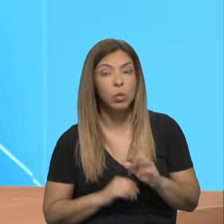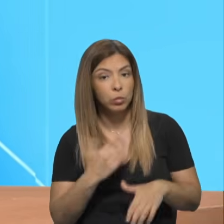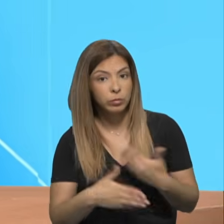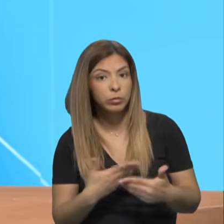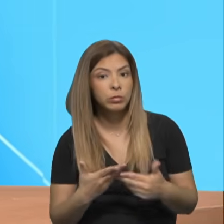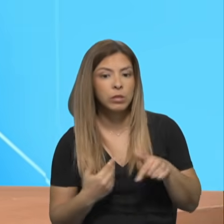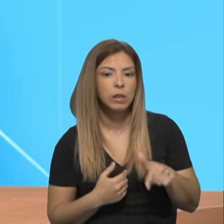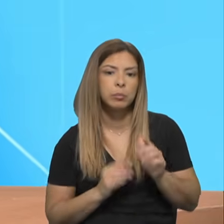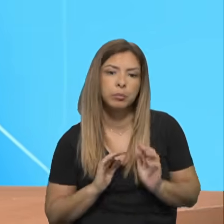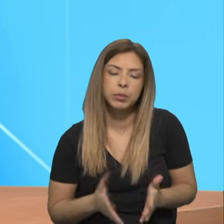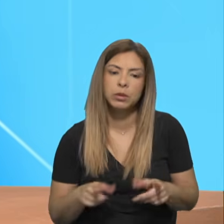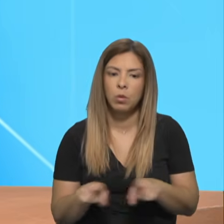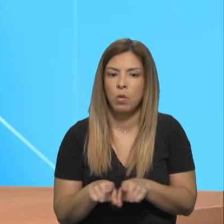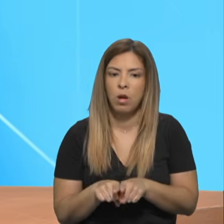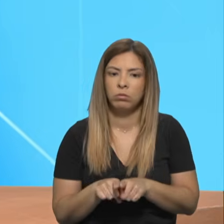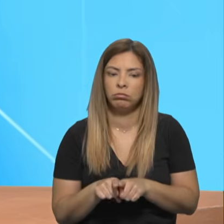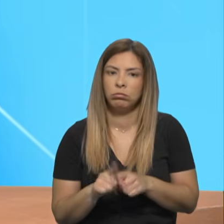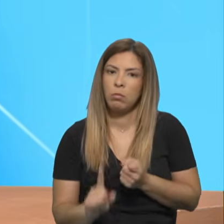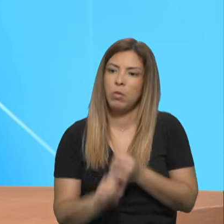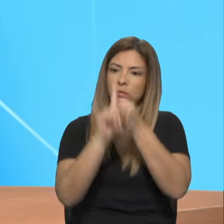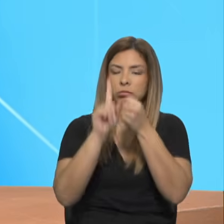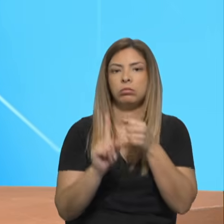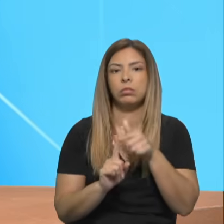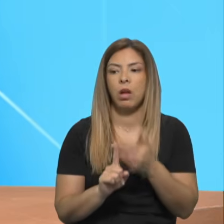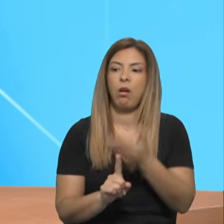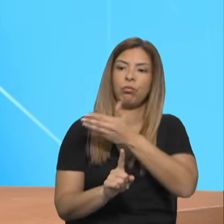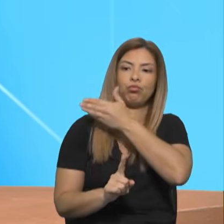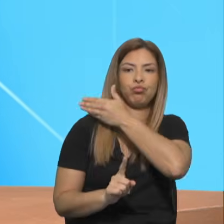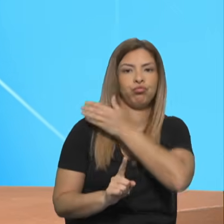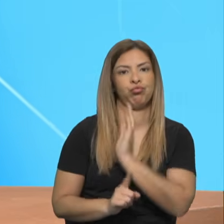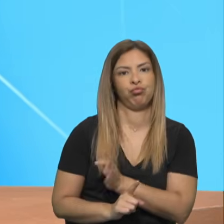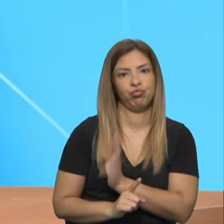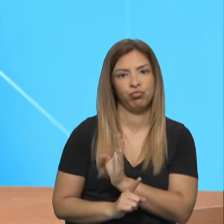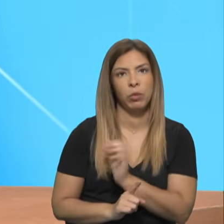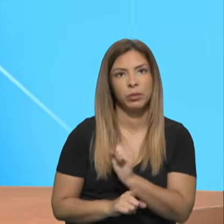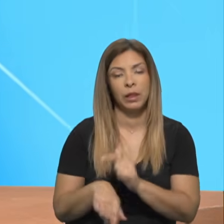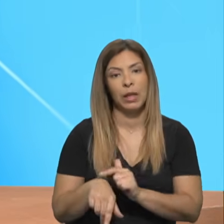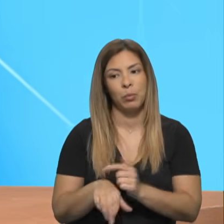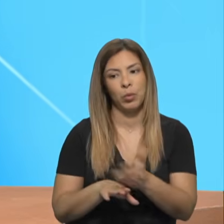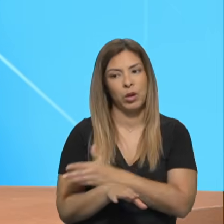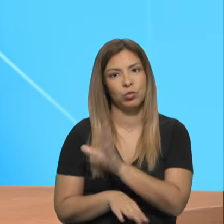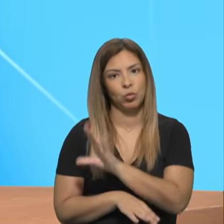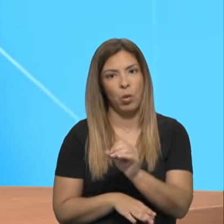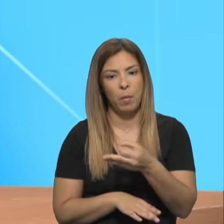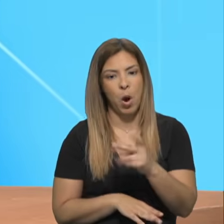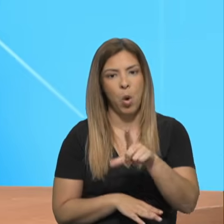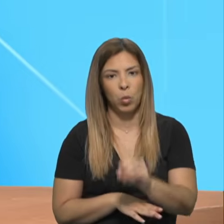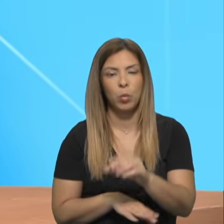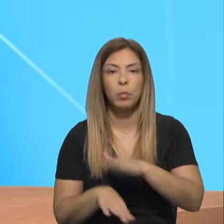servir-nos também de lição, como já nos deveria ter servido aquilo que ocorreu no tempo de João Paulo II a respeito da guerra do